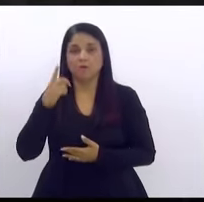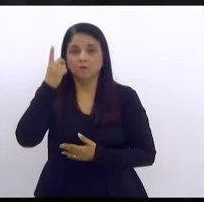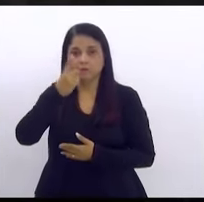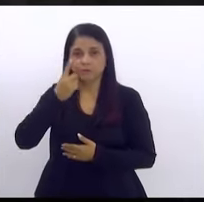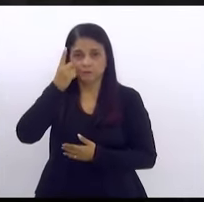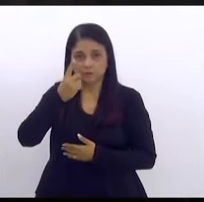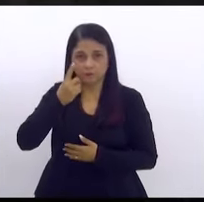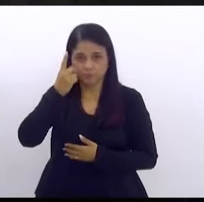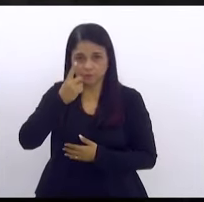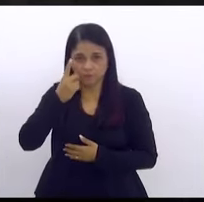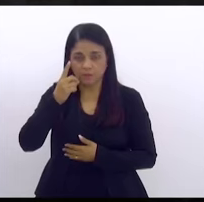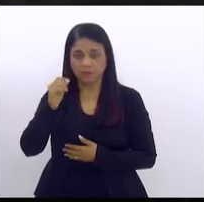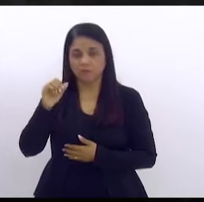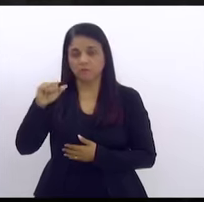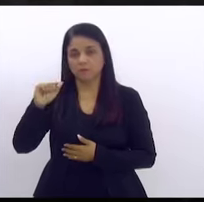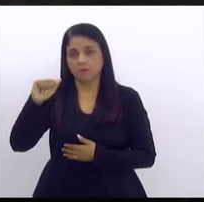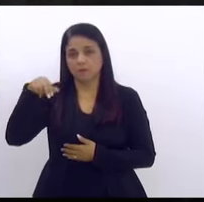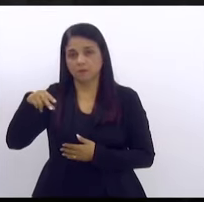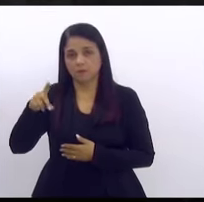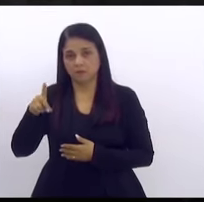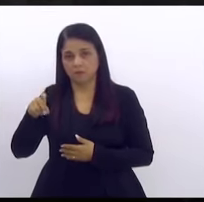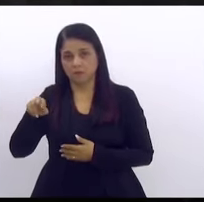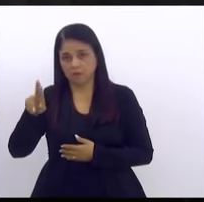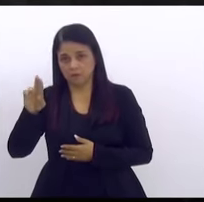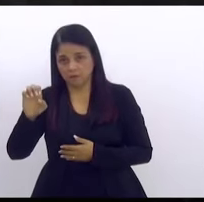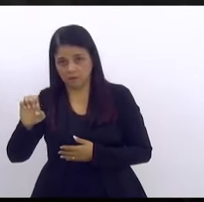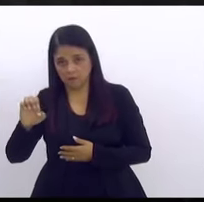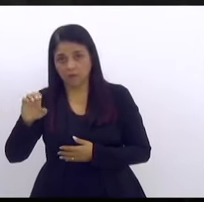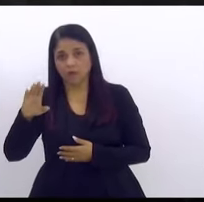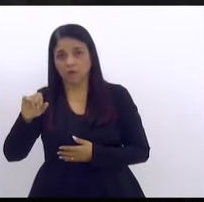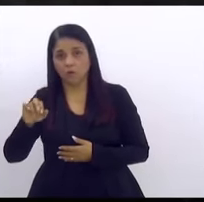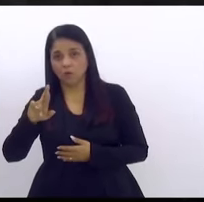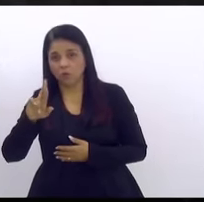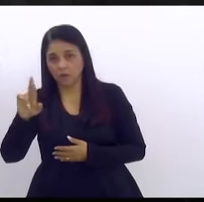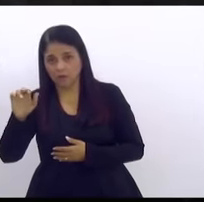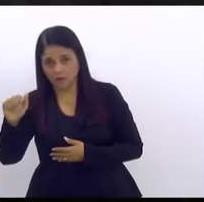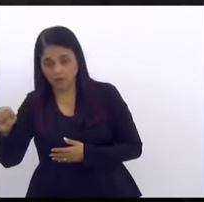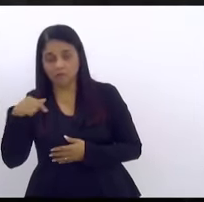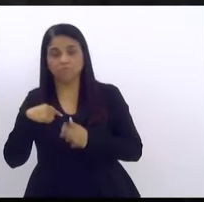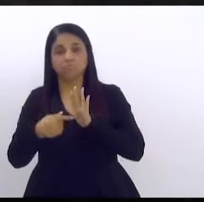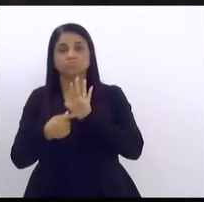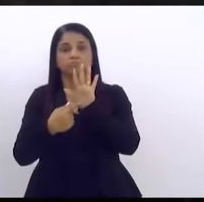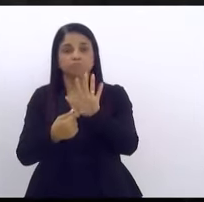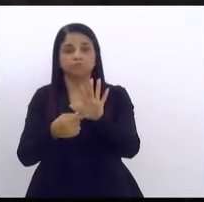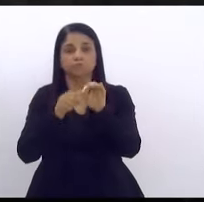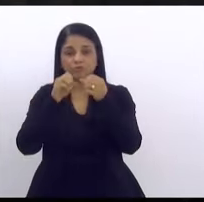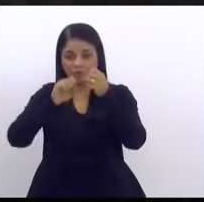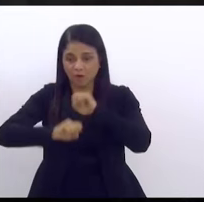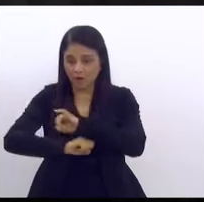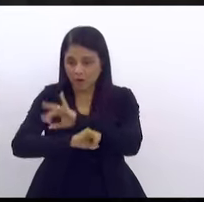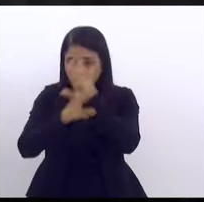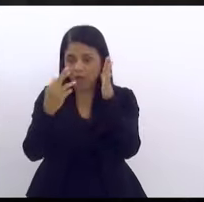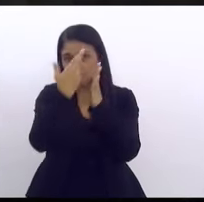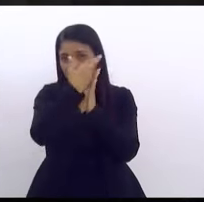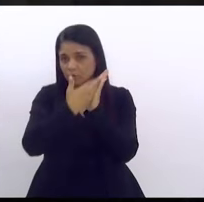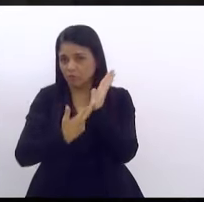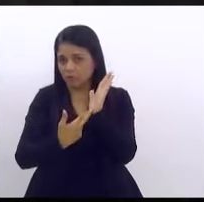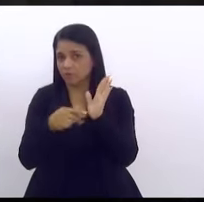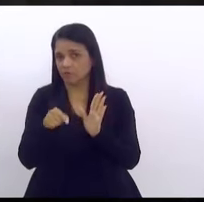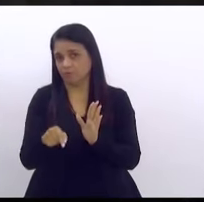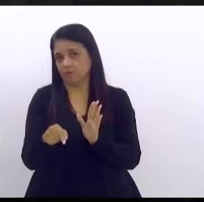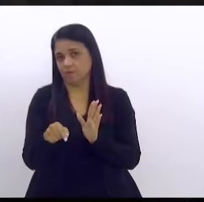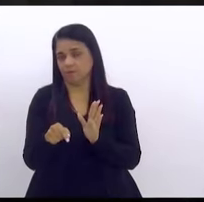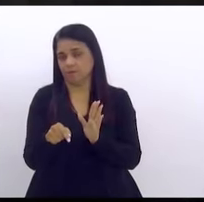deputado André Correia assinalou claramente isso no relatório